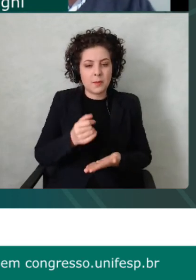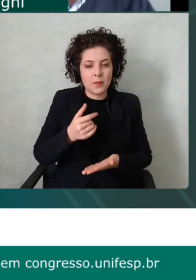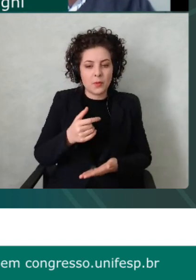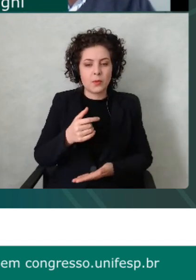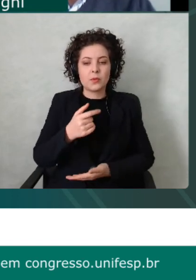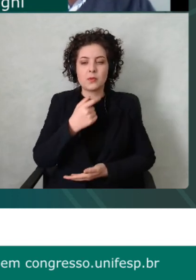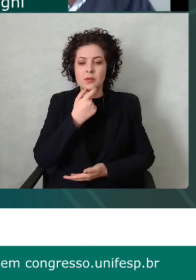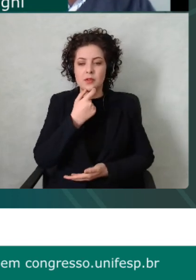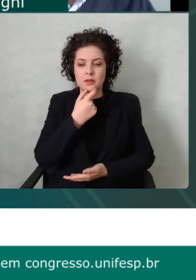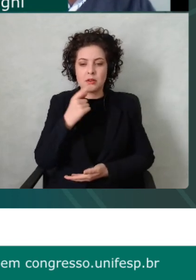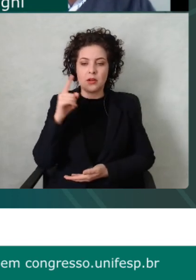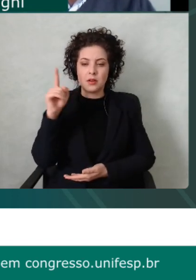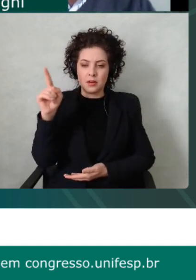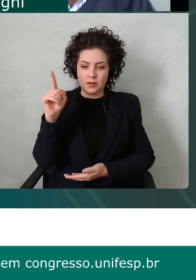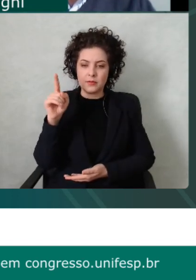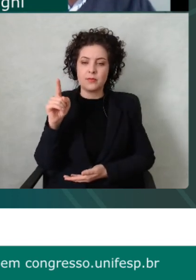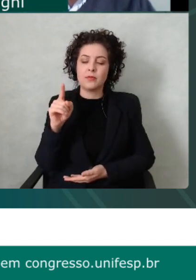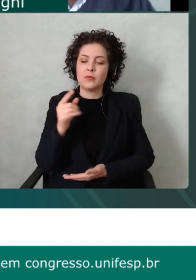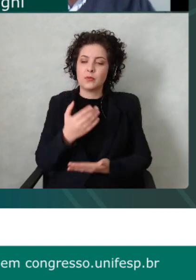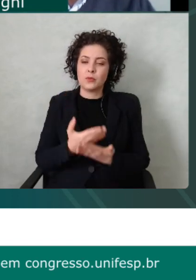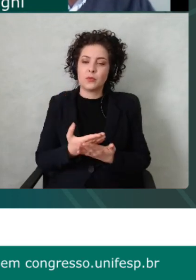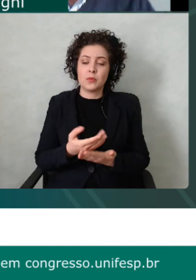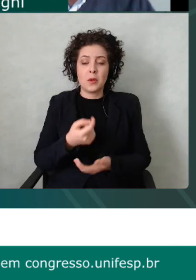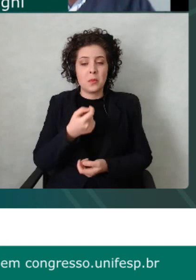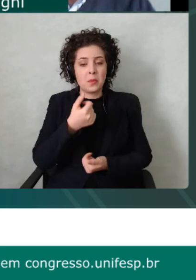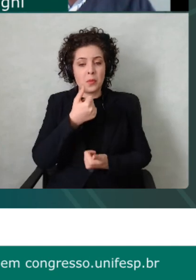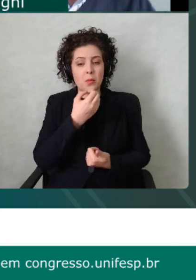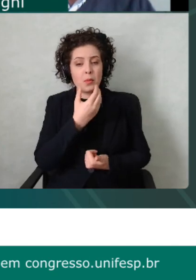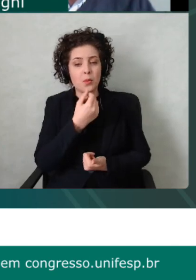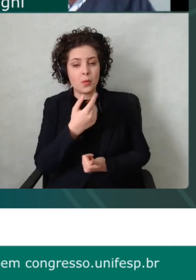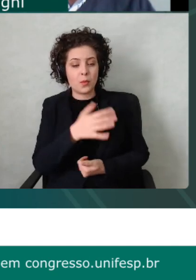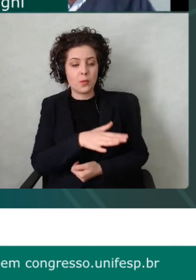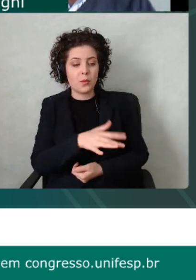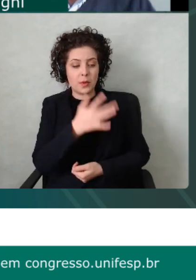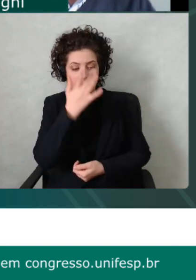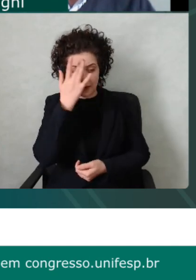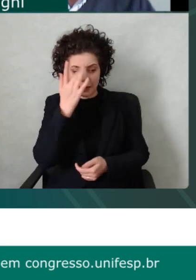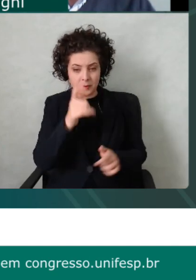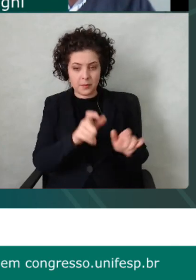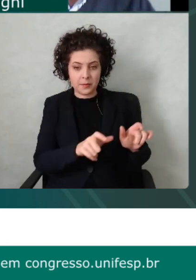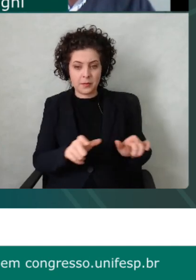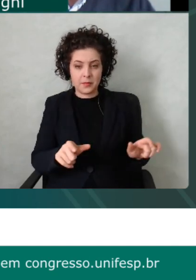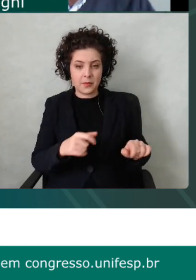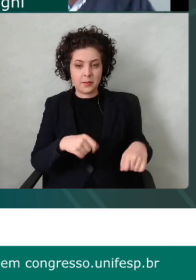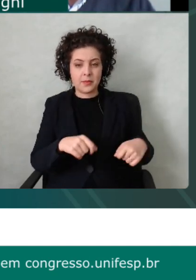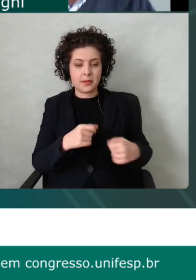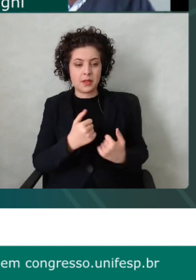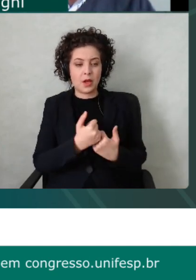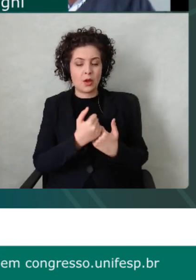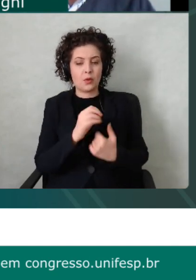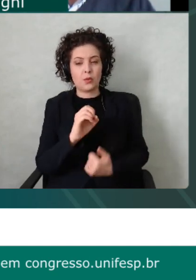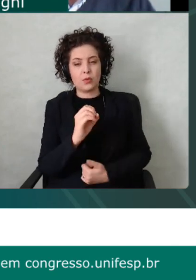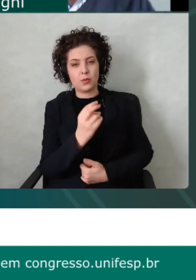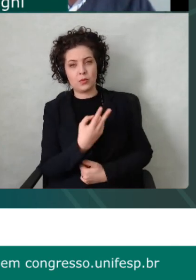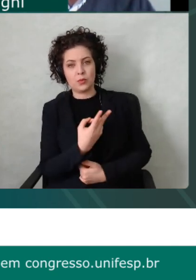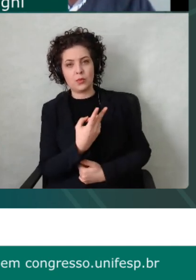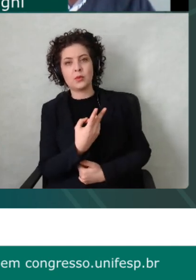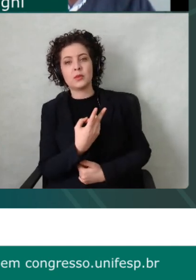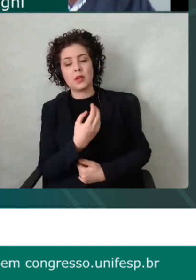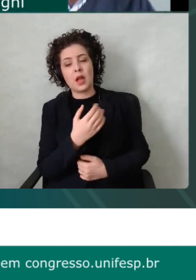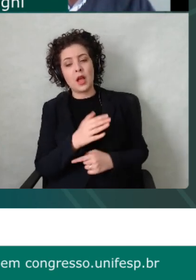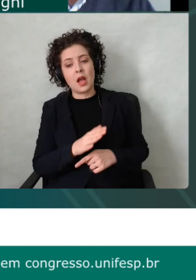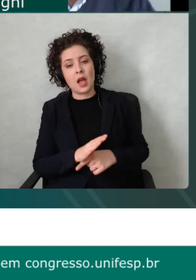Recovery, que sugeriu benefício principalmente naqueles indivíduos que precisam de suporte de oxigênio. Então, de toda essa série